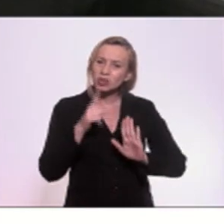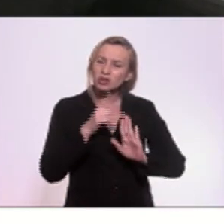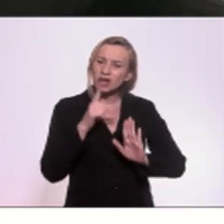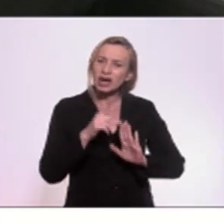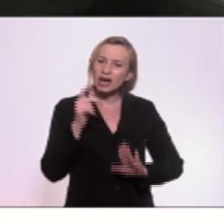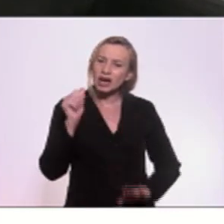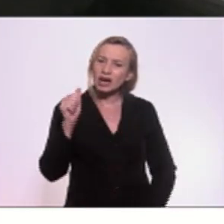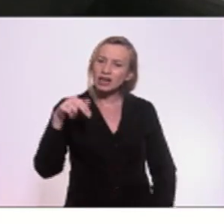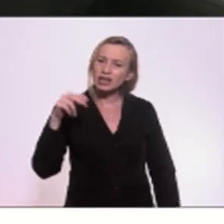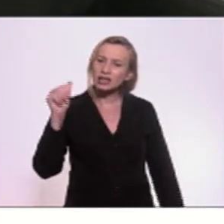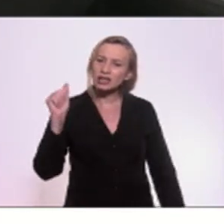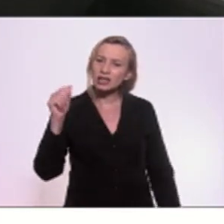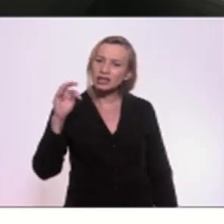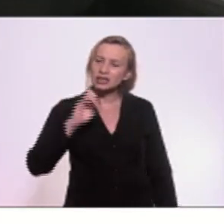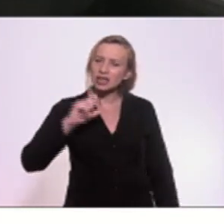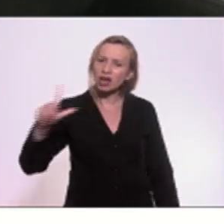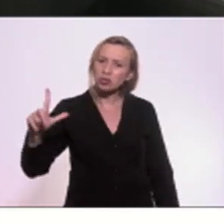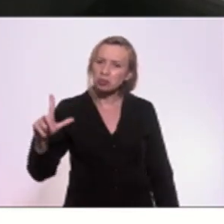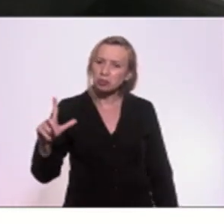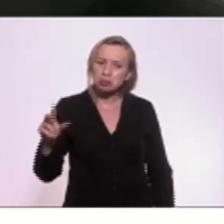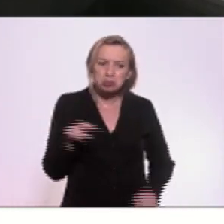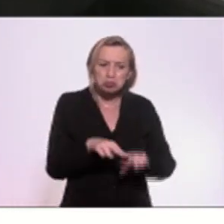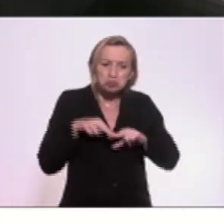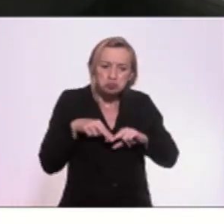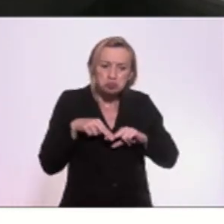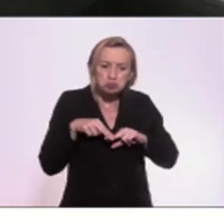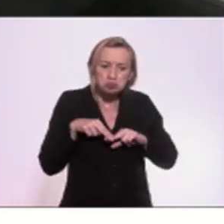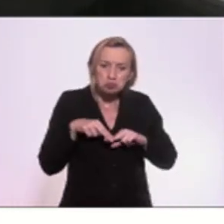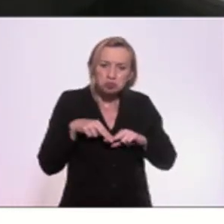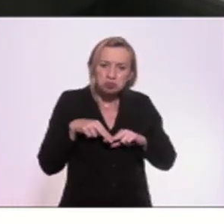Anatel. Não tenho motivo